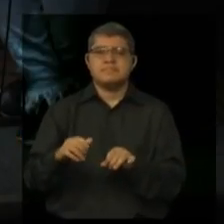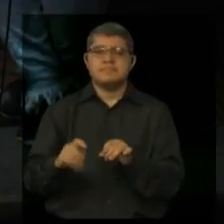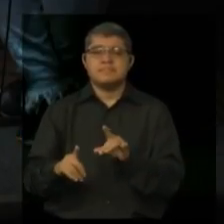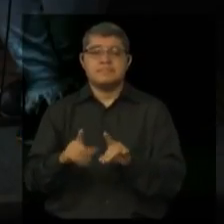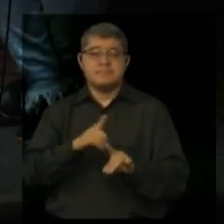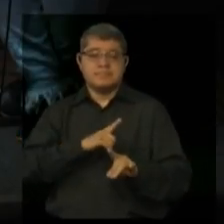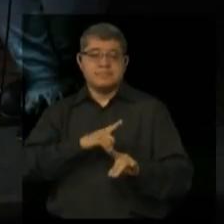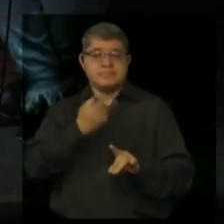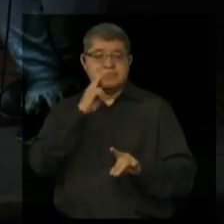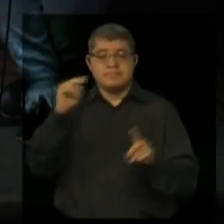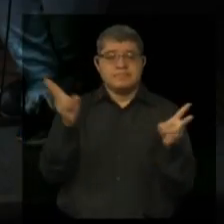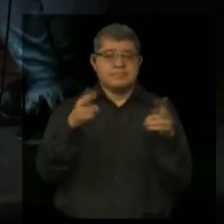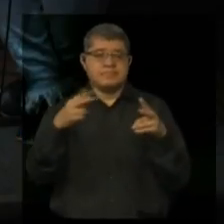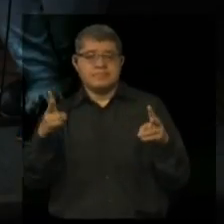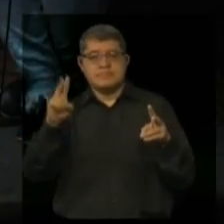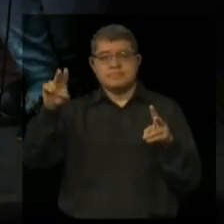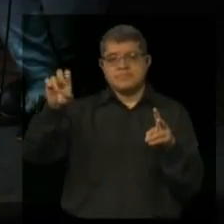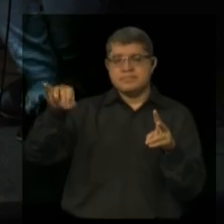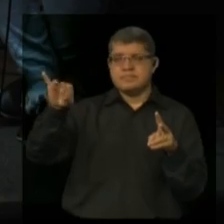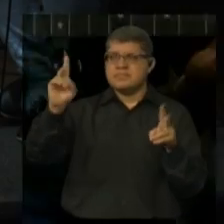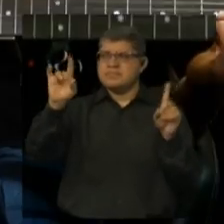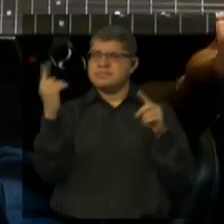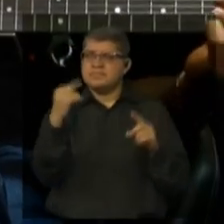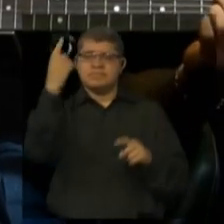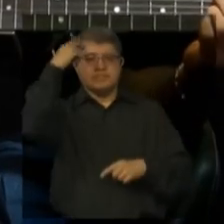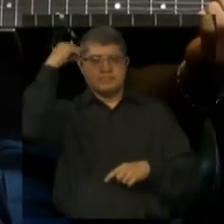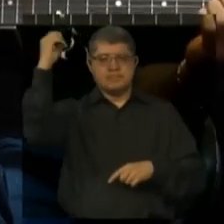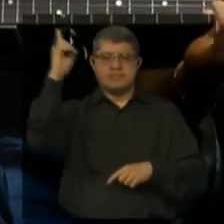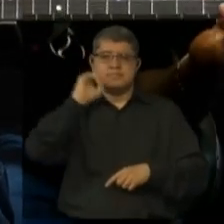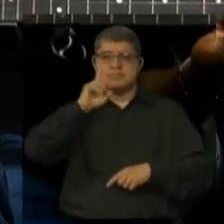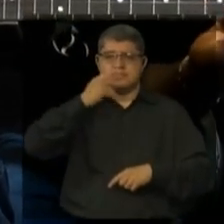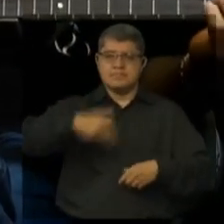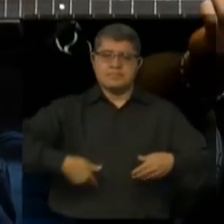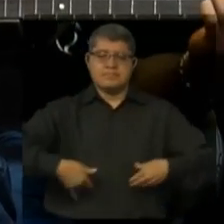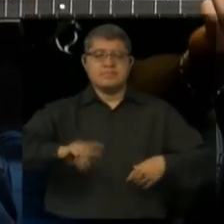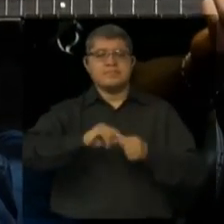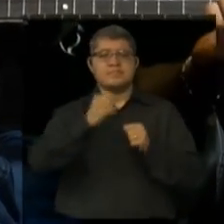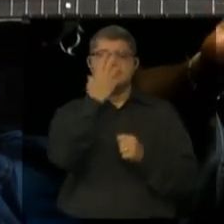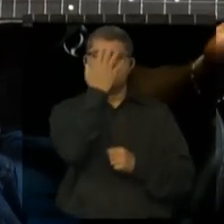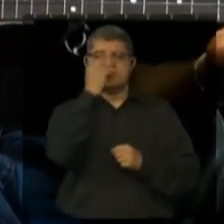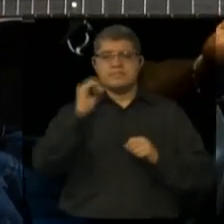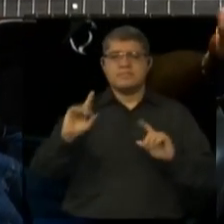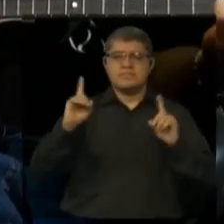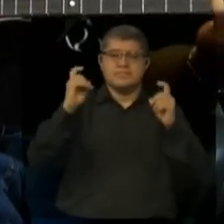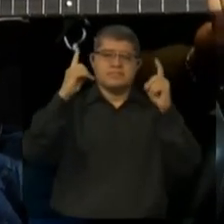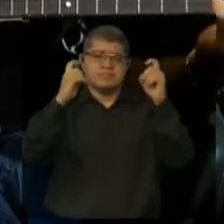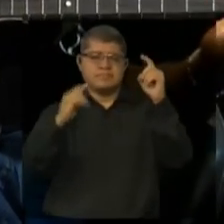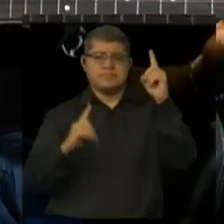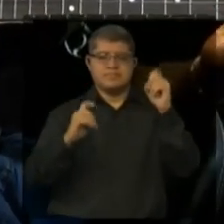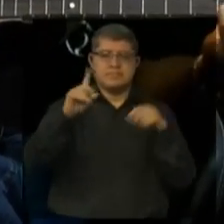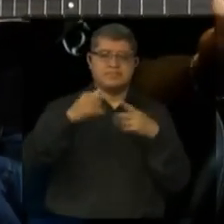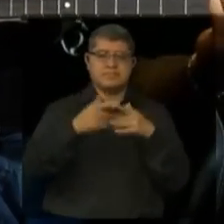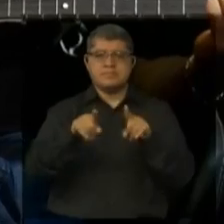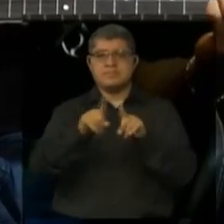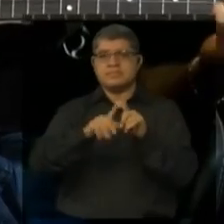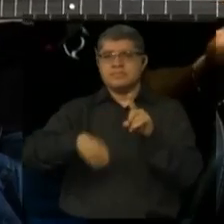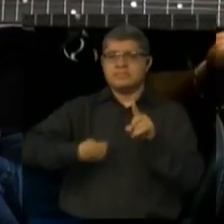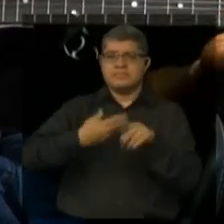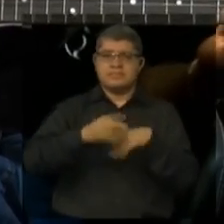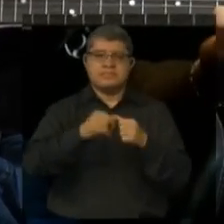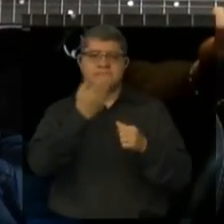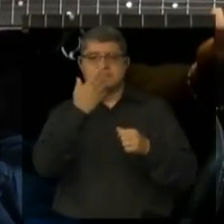Tem a ventania, tem o vendaval, pra esquecer a fome, tem o carnaval. Dade pra matar,